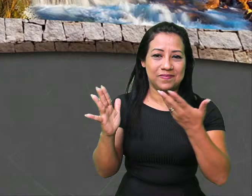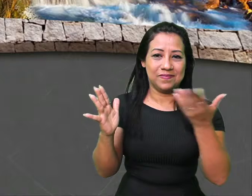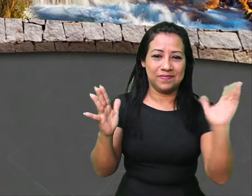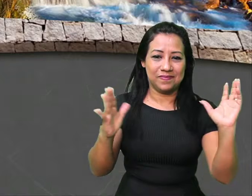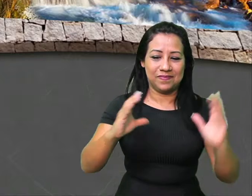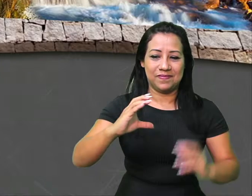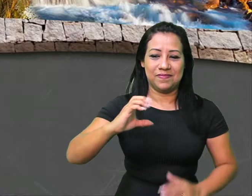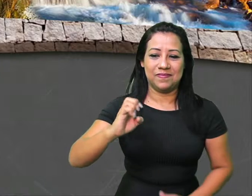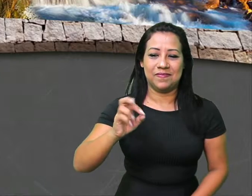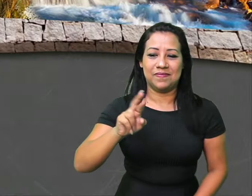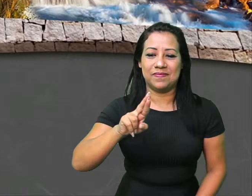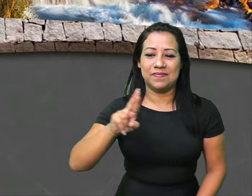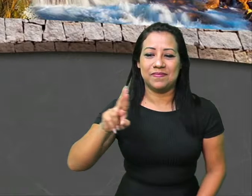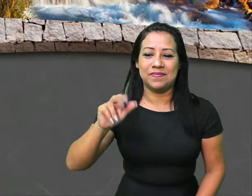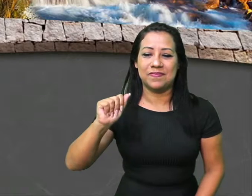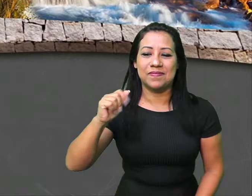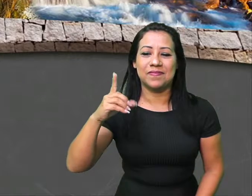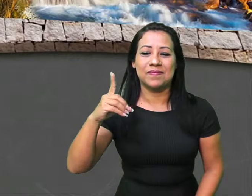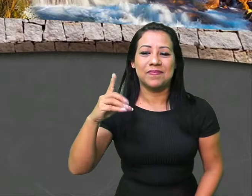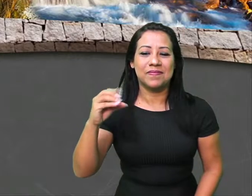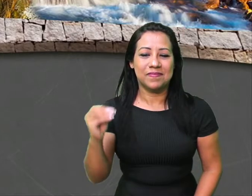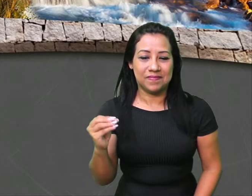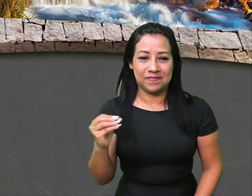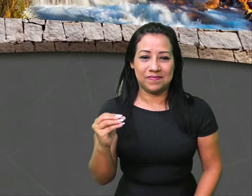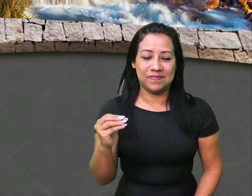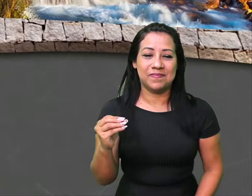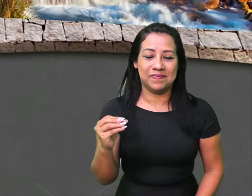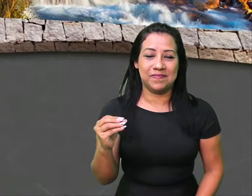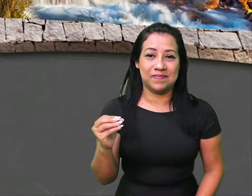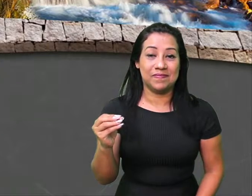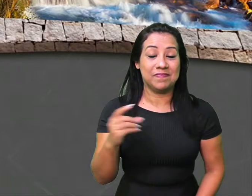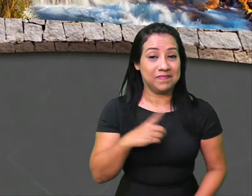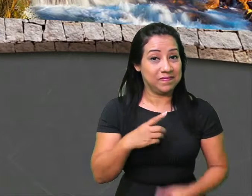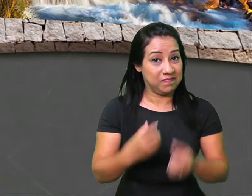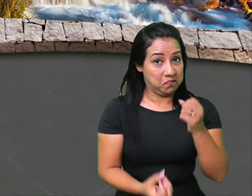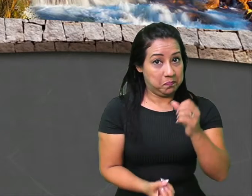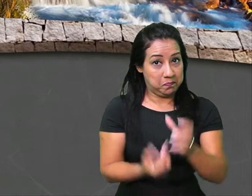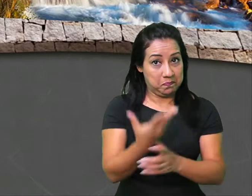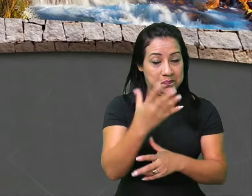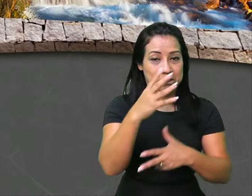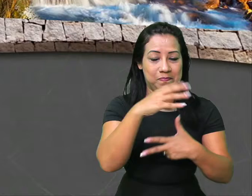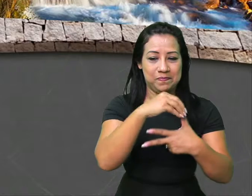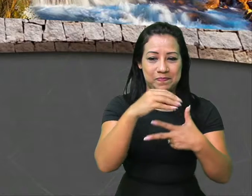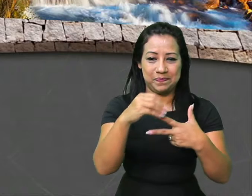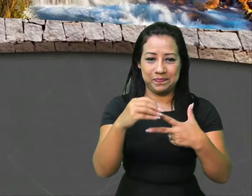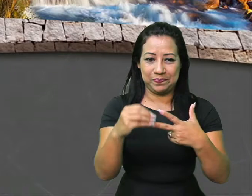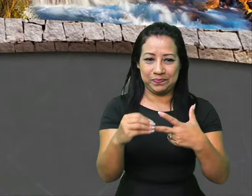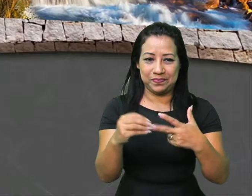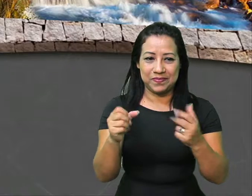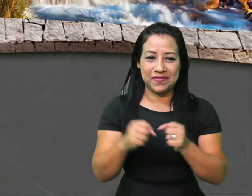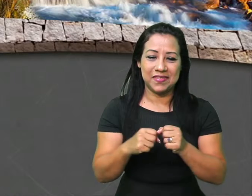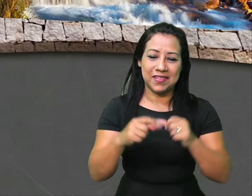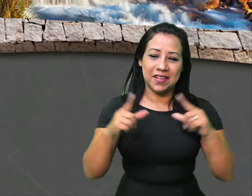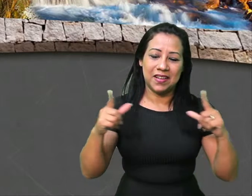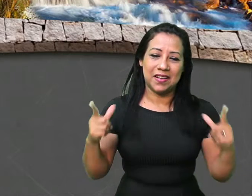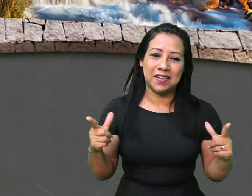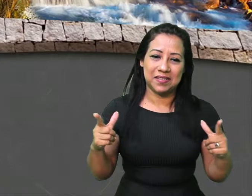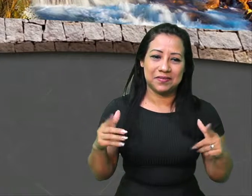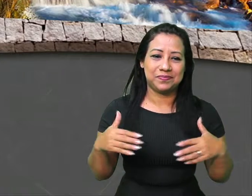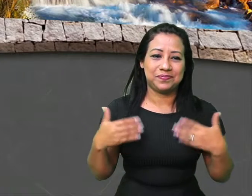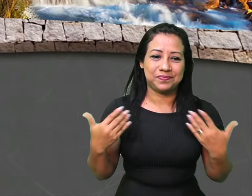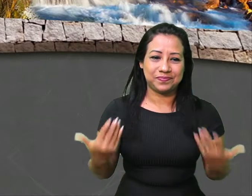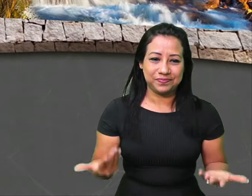Cerrado brasileiro, por sinal que parece muito no Enem. E, claro, esse bioma aqui é a